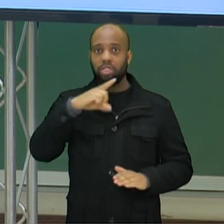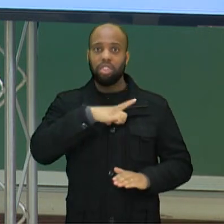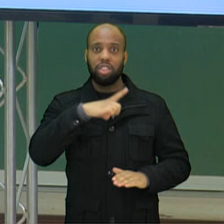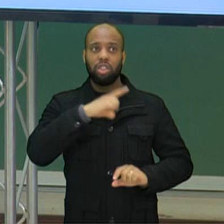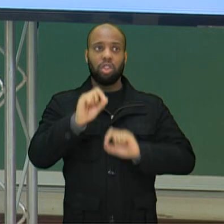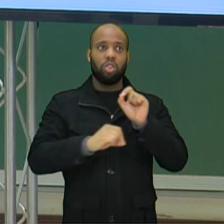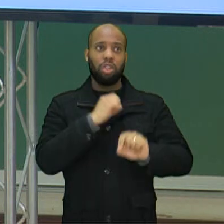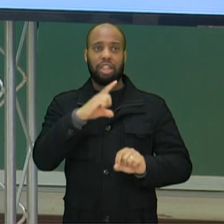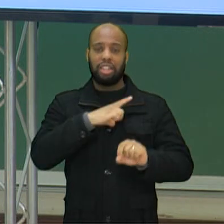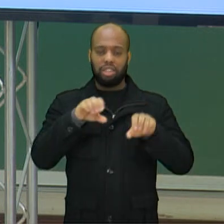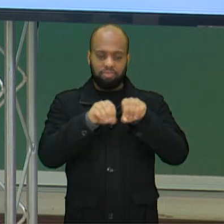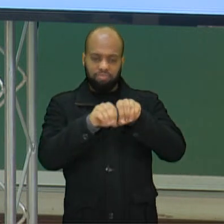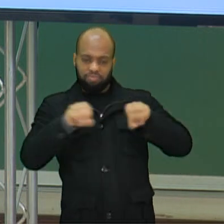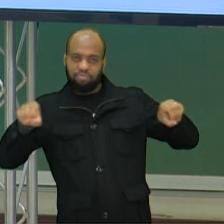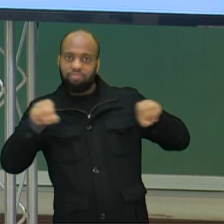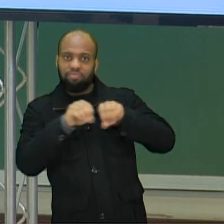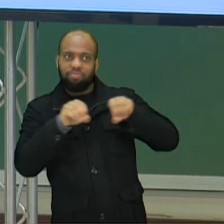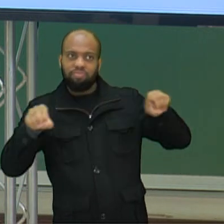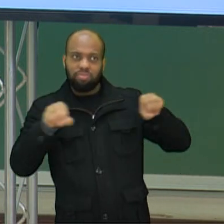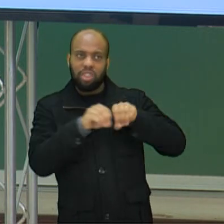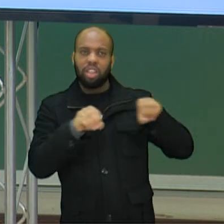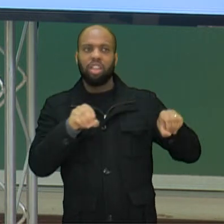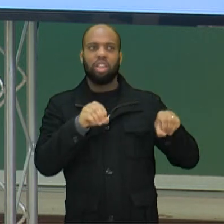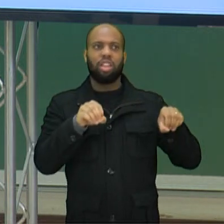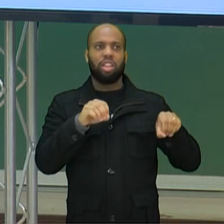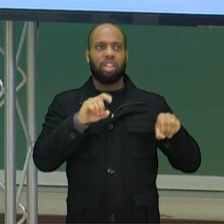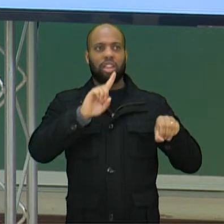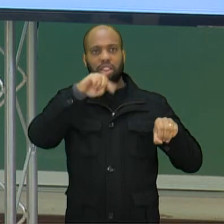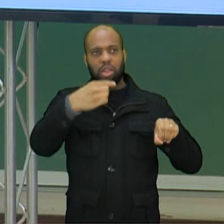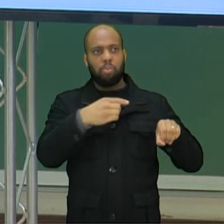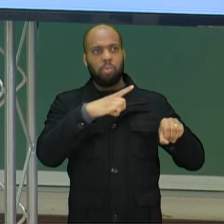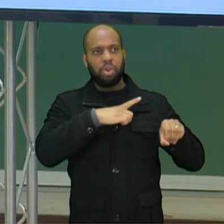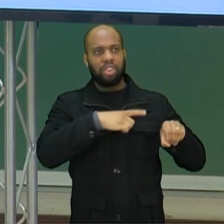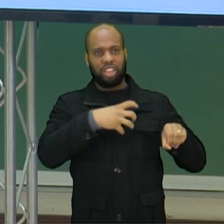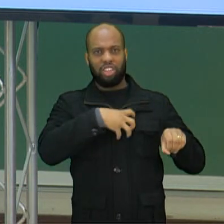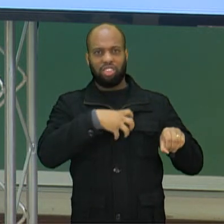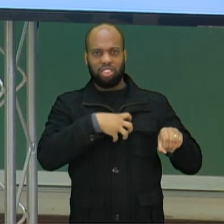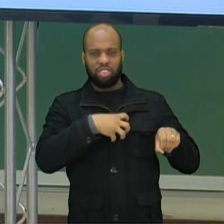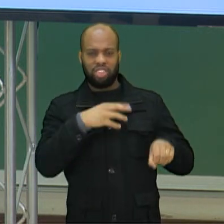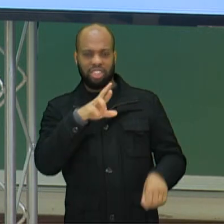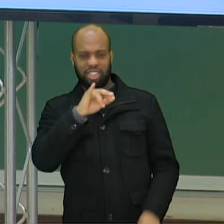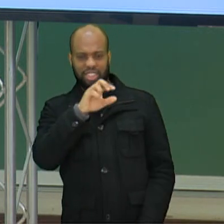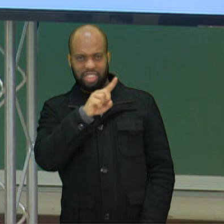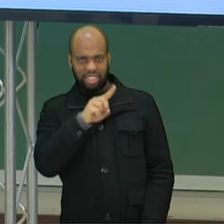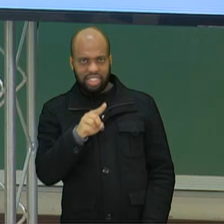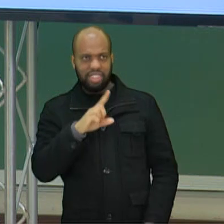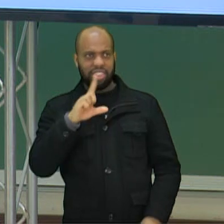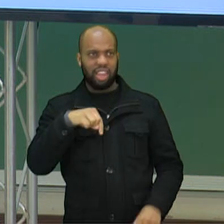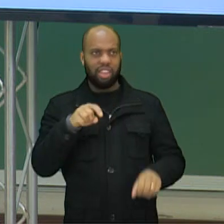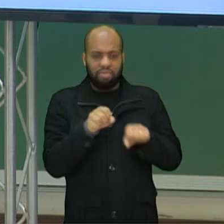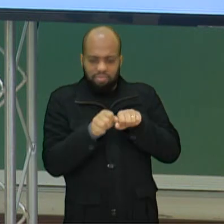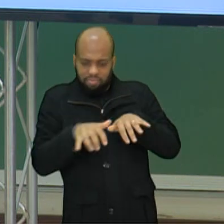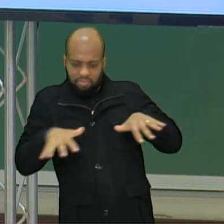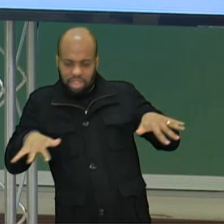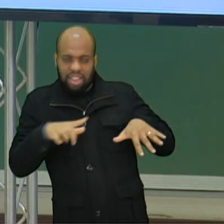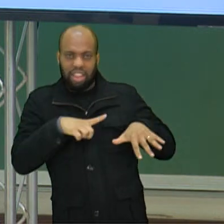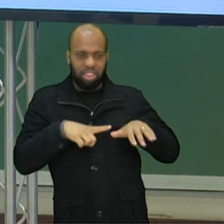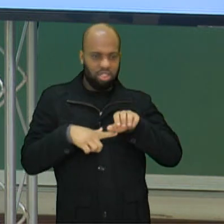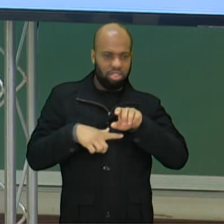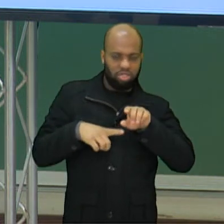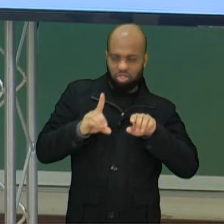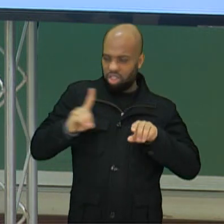nódulo atrioventricular. Daqui ele passa para o feixe de His, que vai se ramificar lado direito e